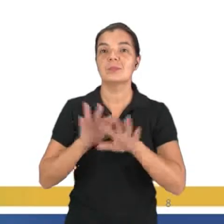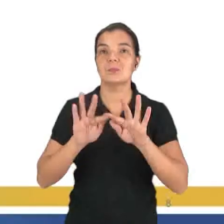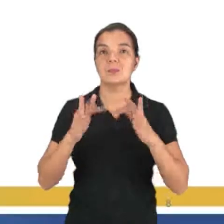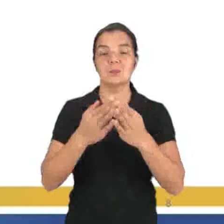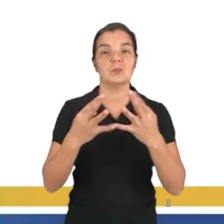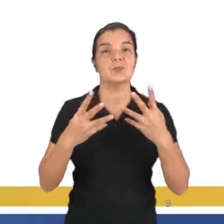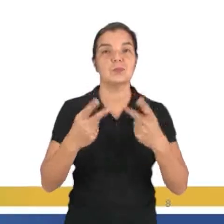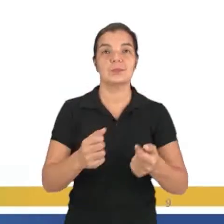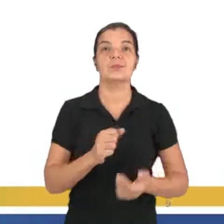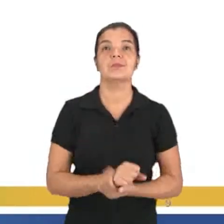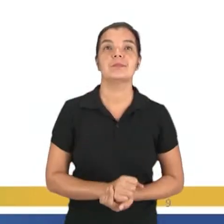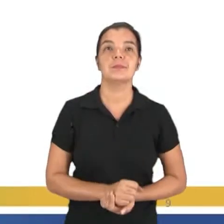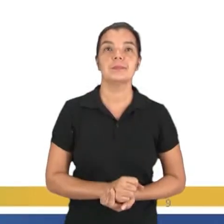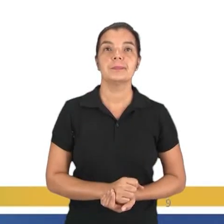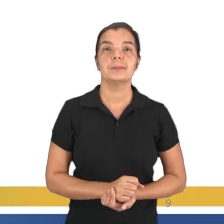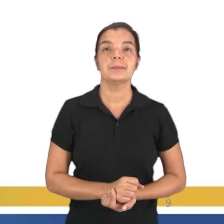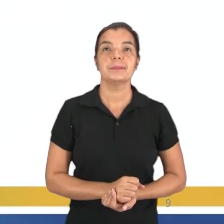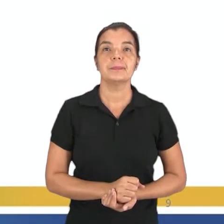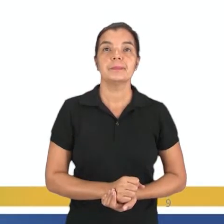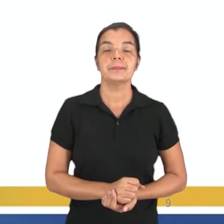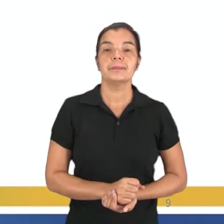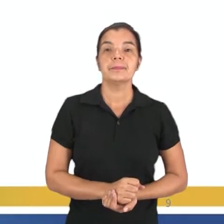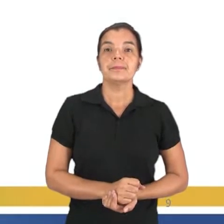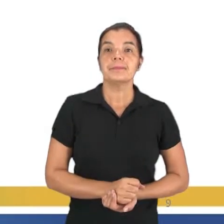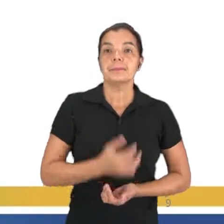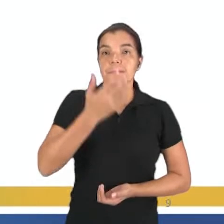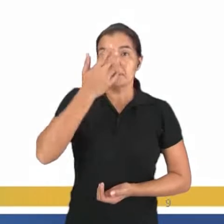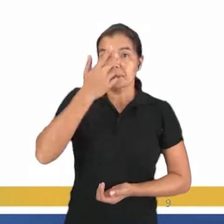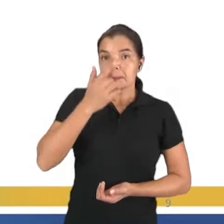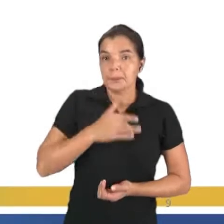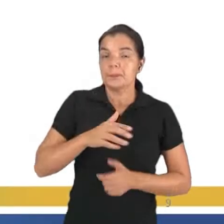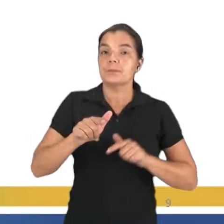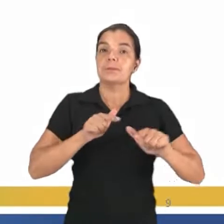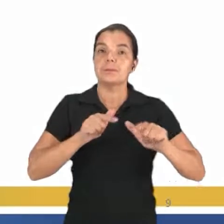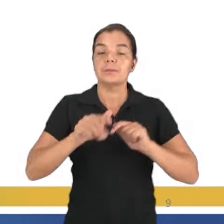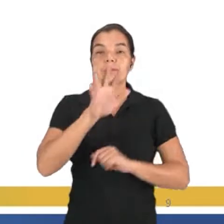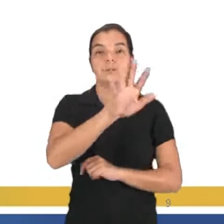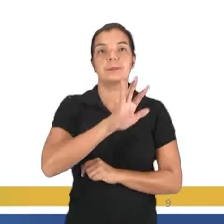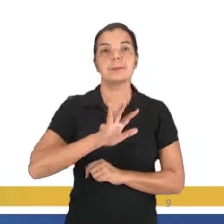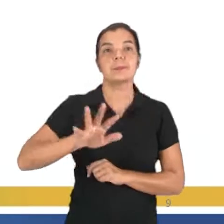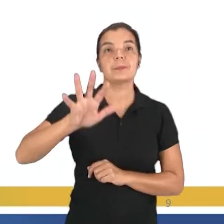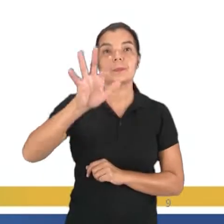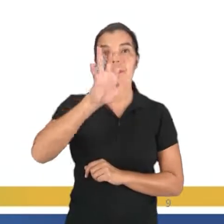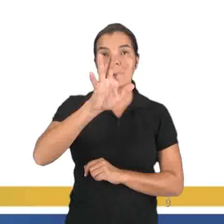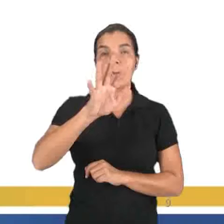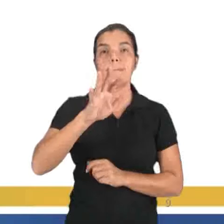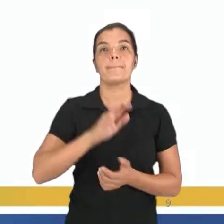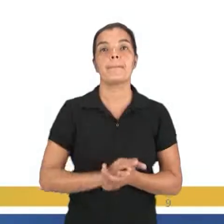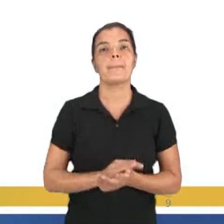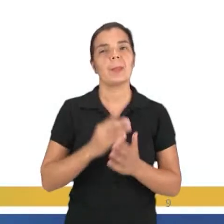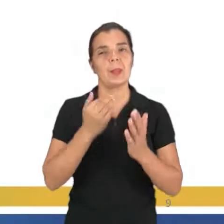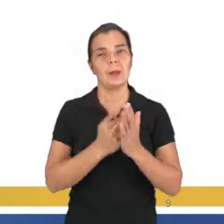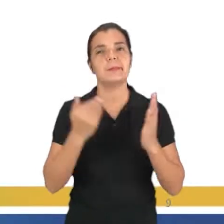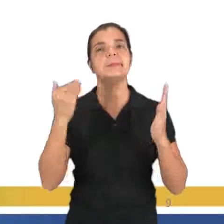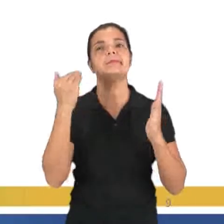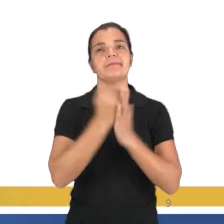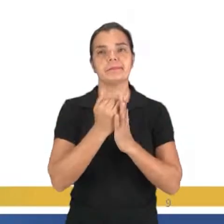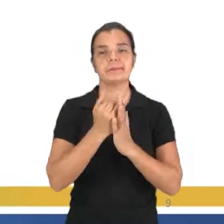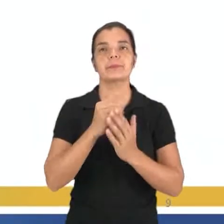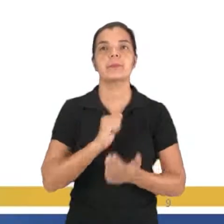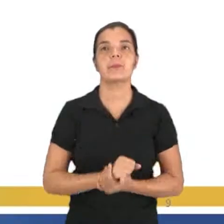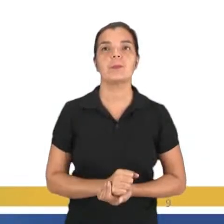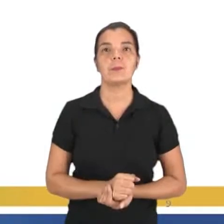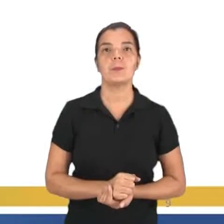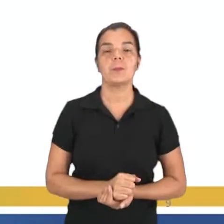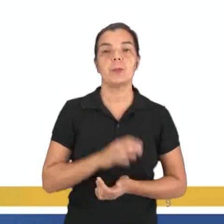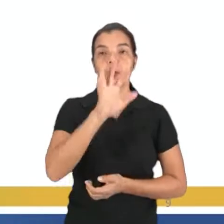de todos, né? Muito bem, o trabalho infantil no Brasil, temos algumas regiões aí em que essa situação é mais grave,